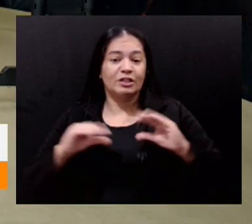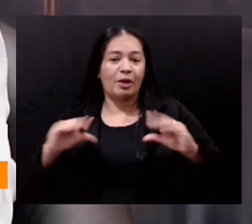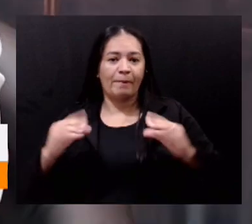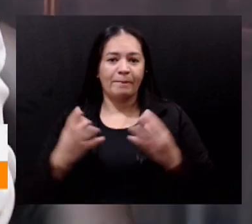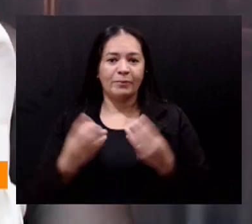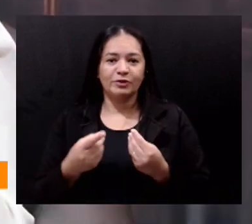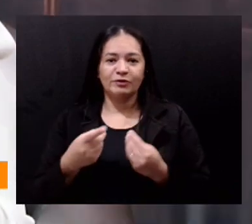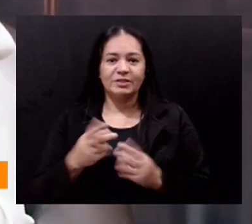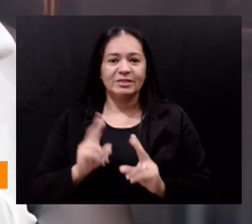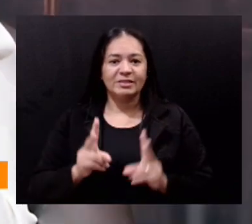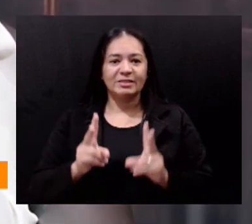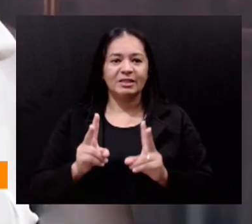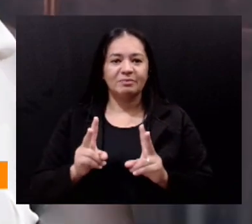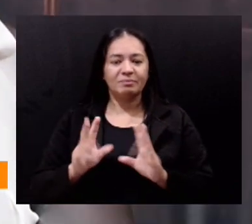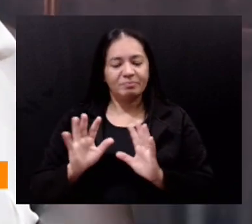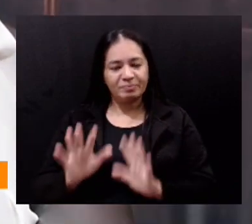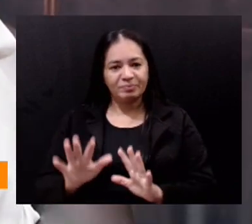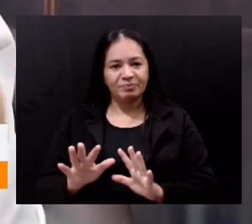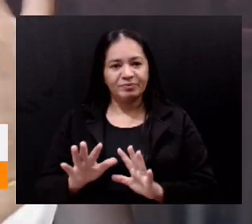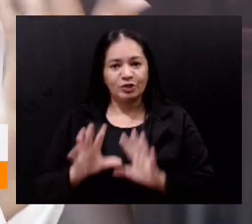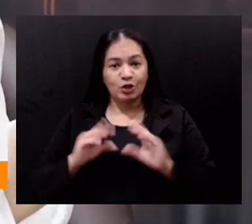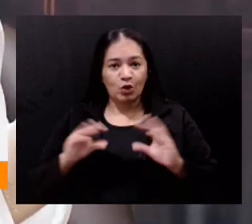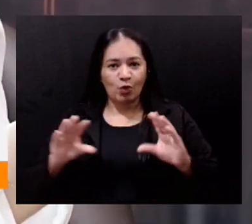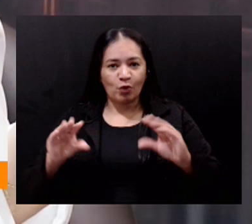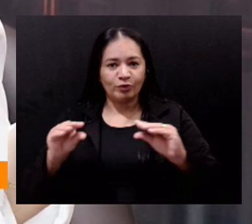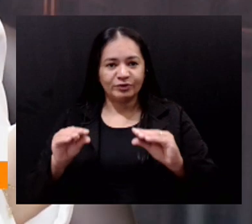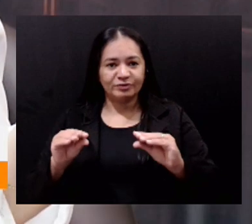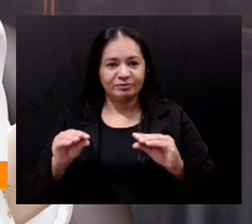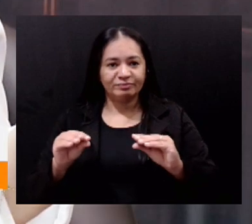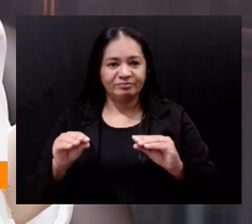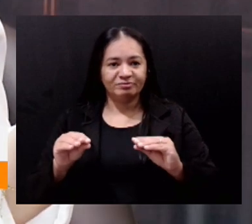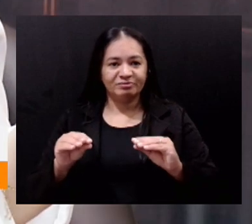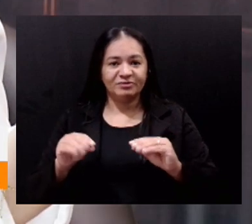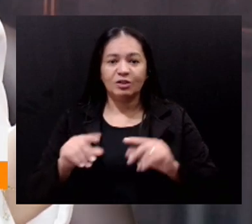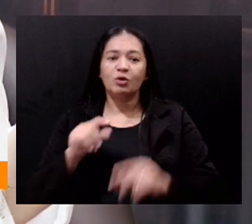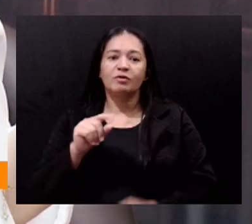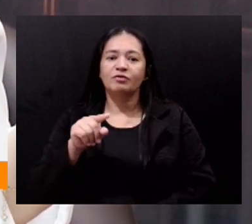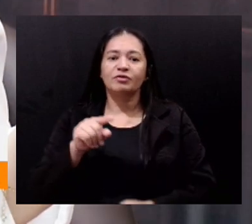ali no confortável, faz com que você não se desenvolva,